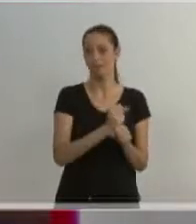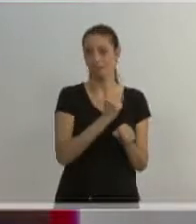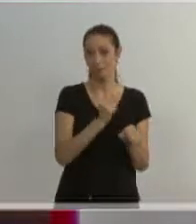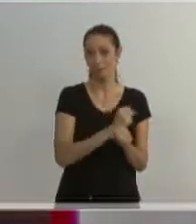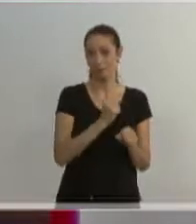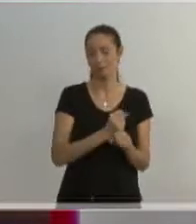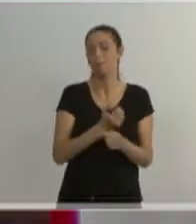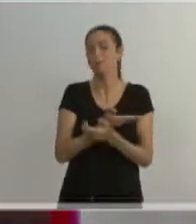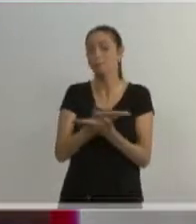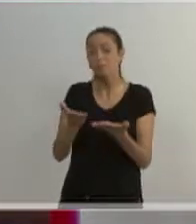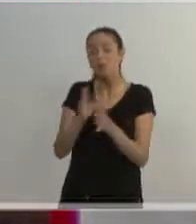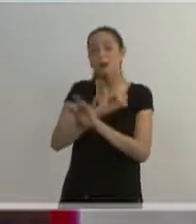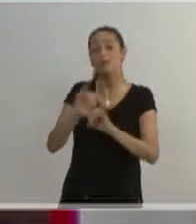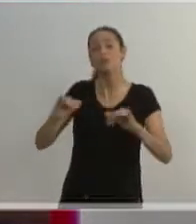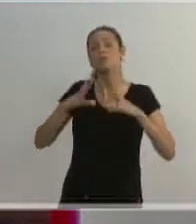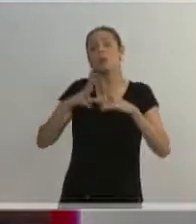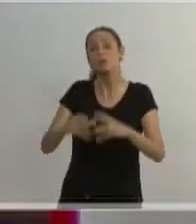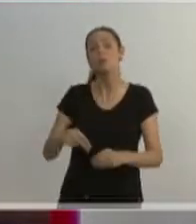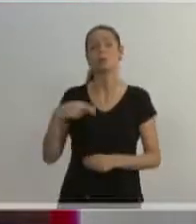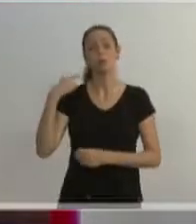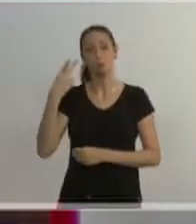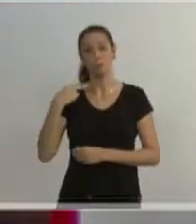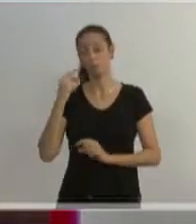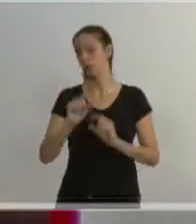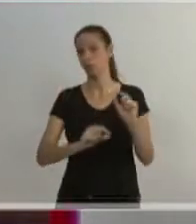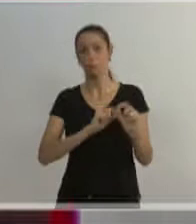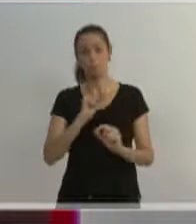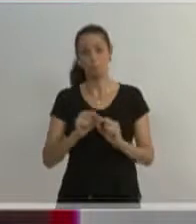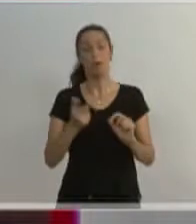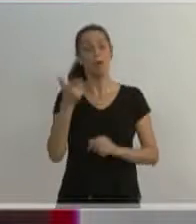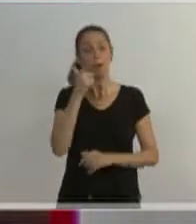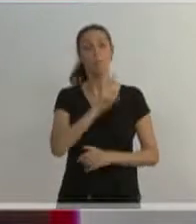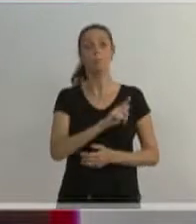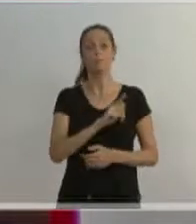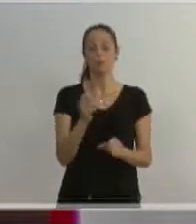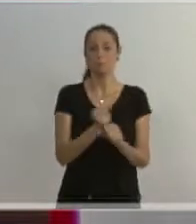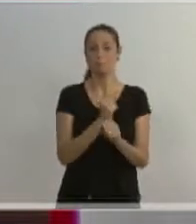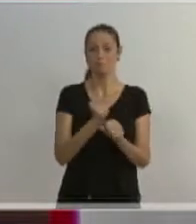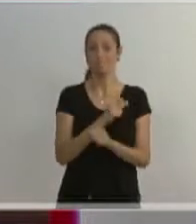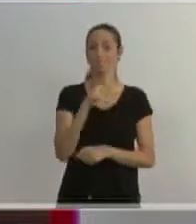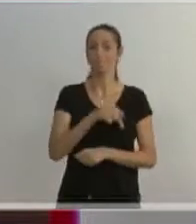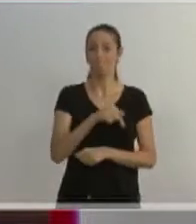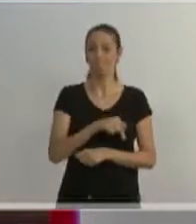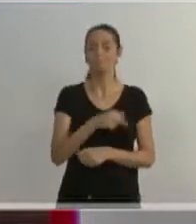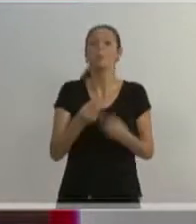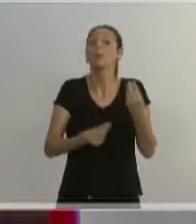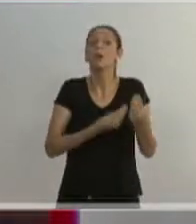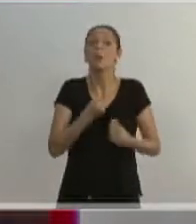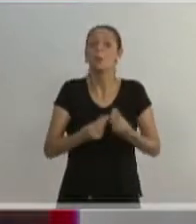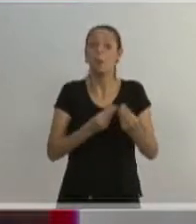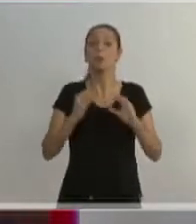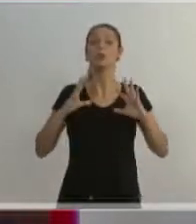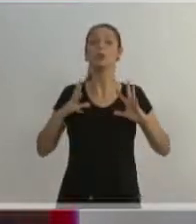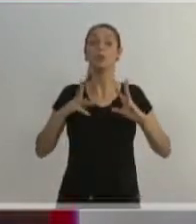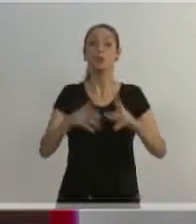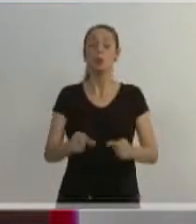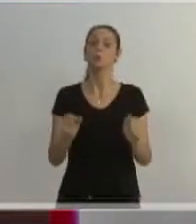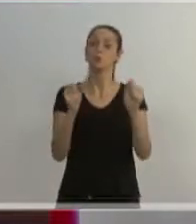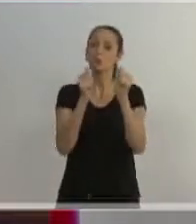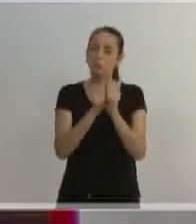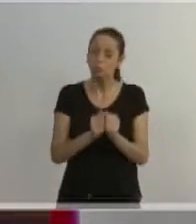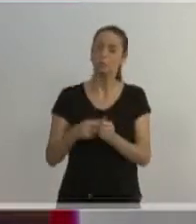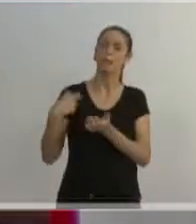é que enfim marcos da rosa que para viabilizar uma obra dessa somente nós todos de mãos dadas